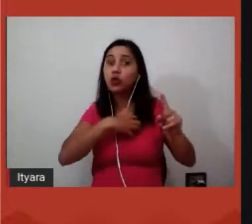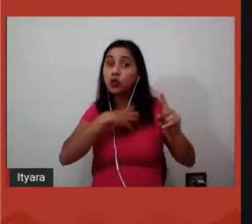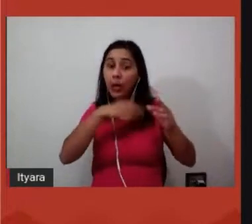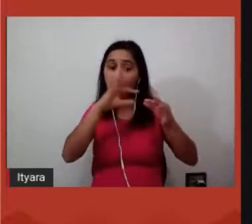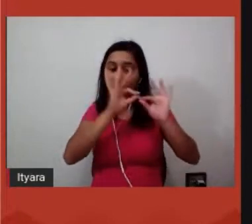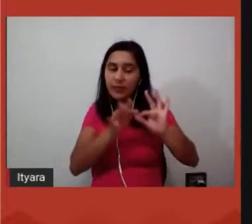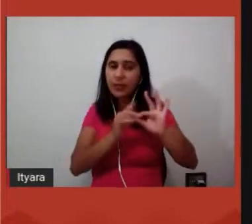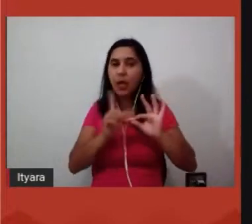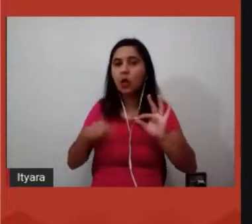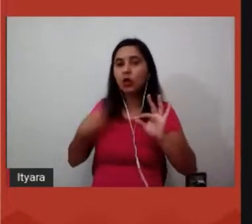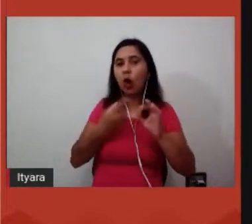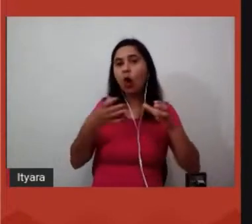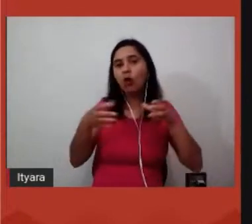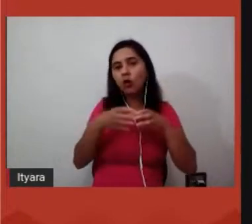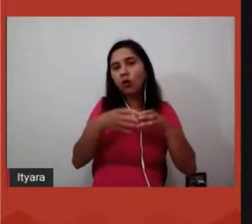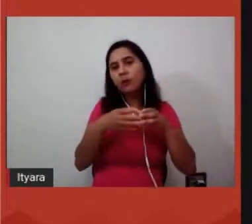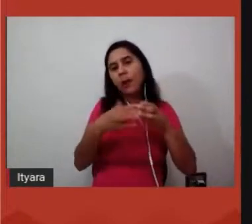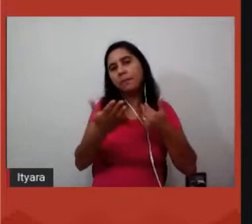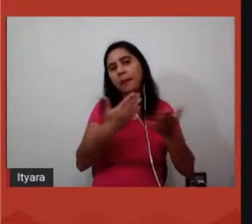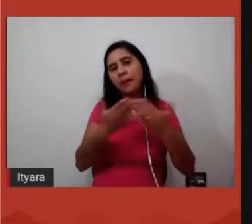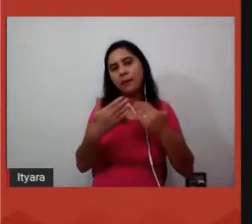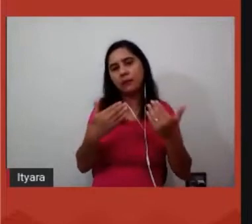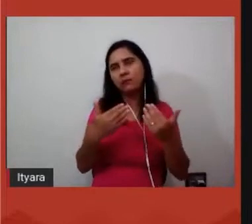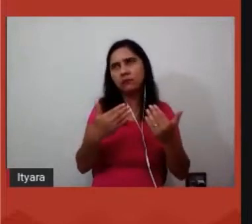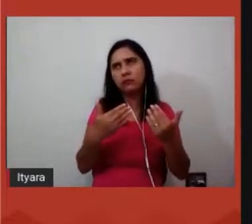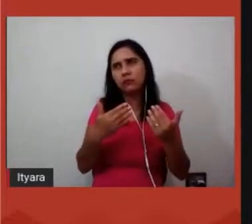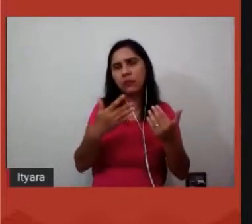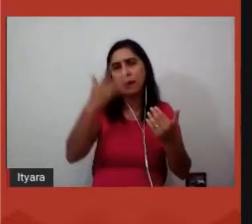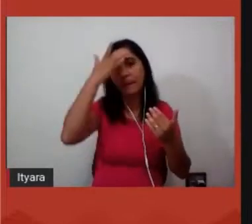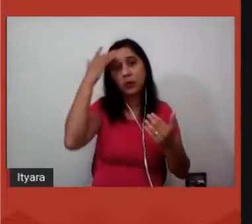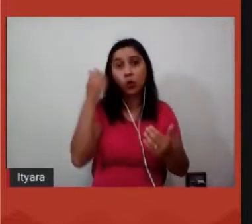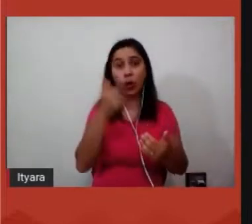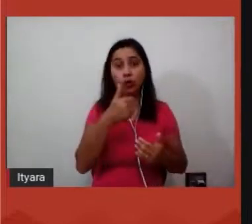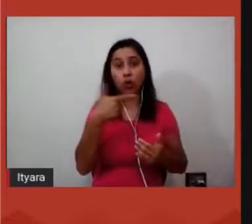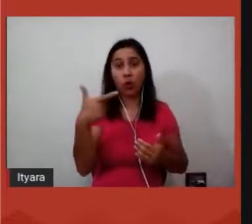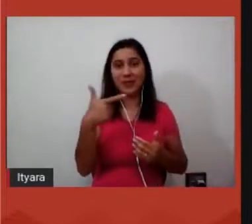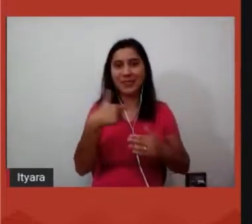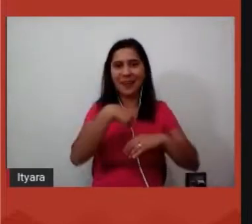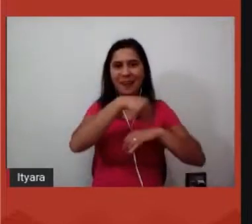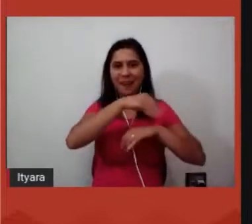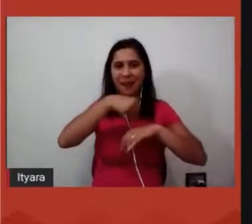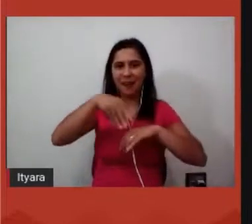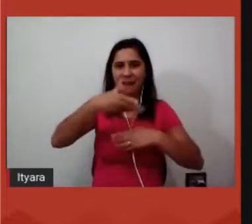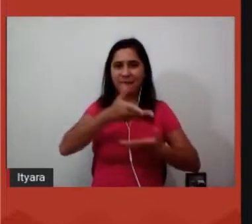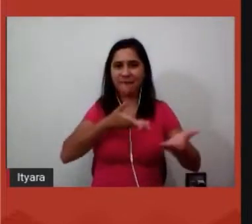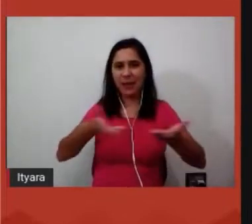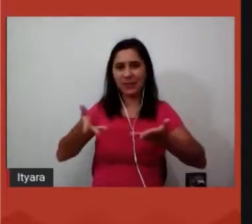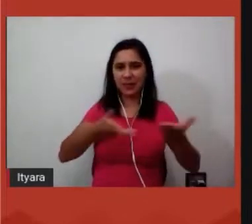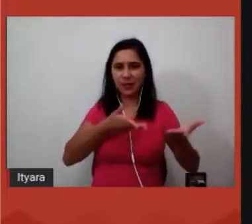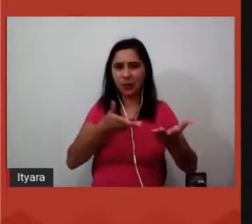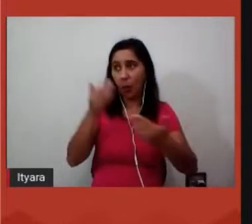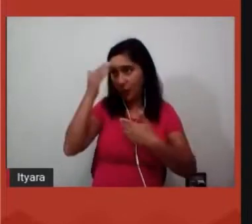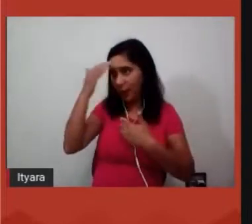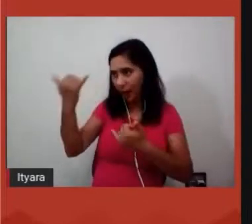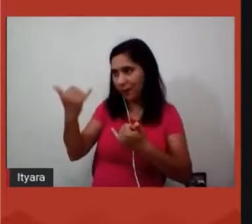oficina foi criada pelos 12 facilitadores. Então, agradeço aí a menção do Flávio,